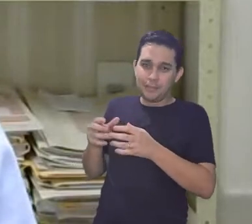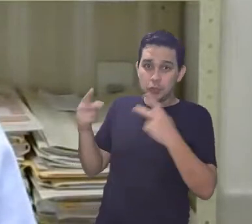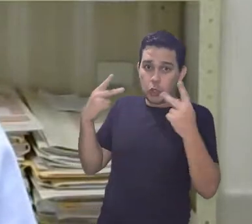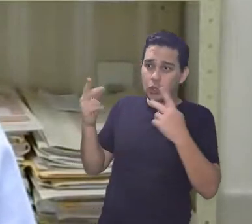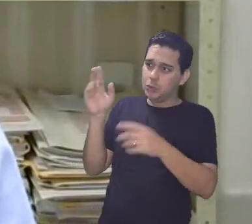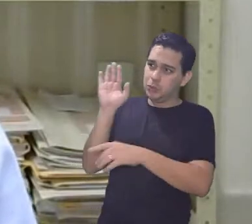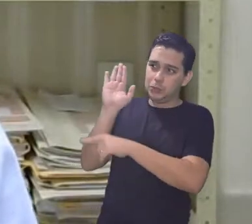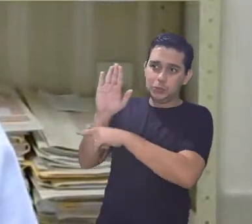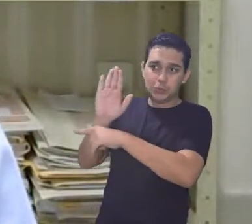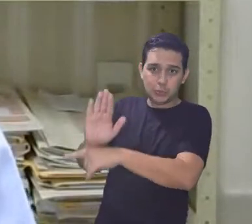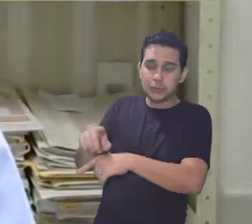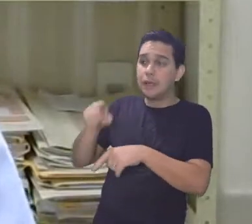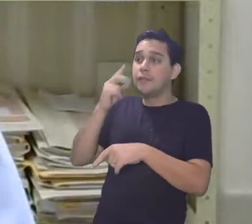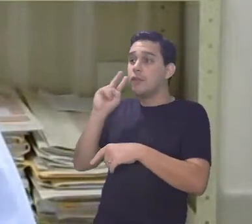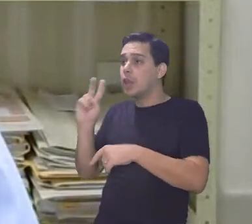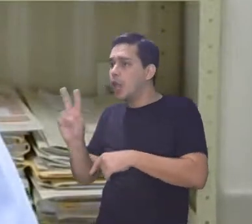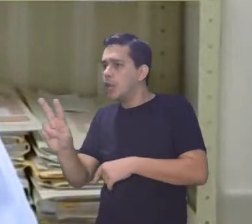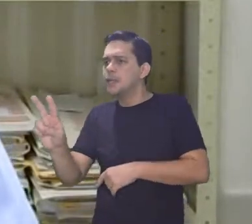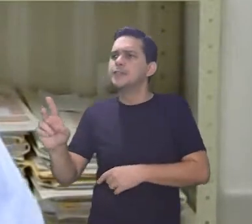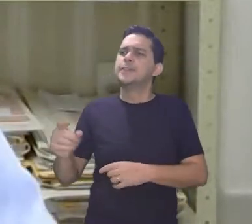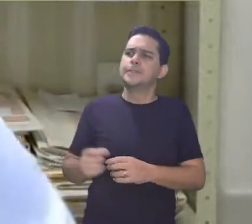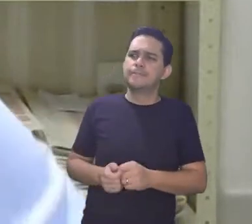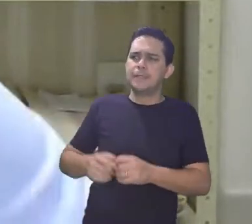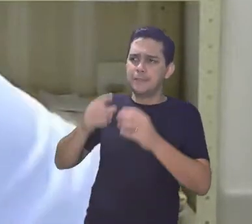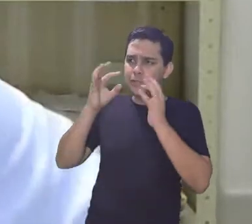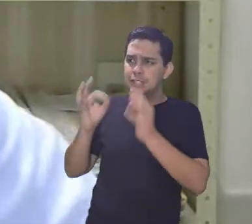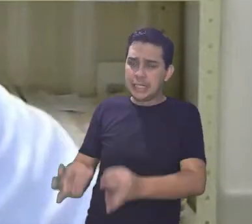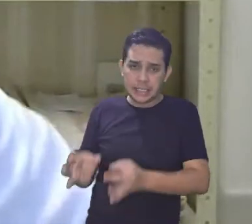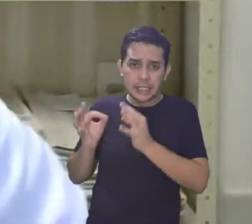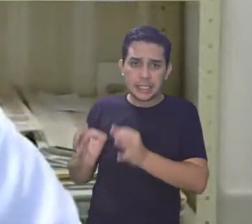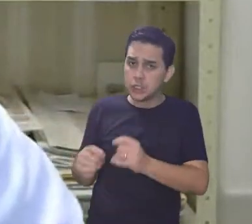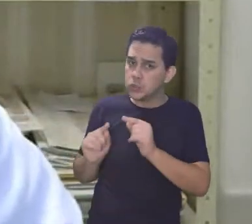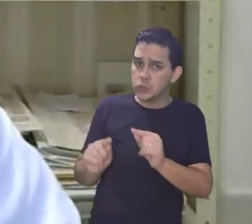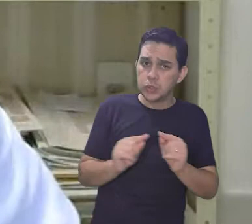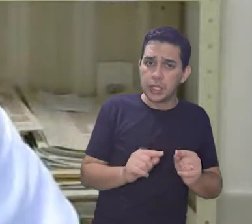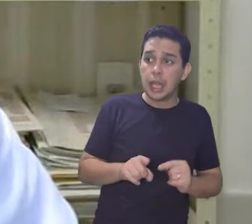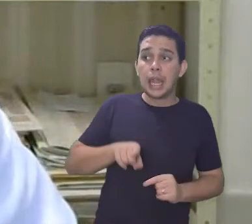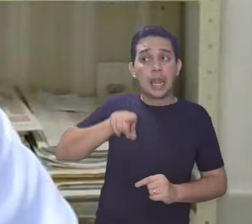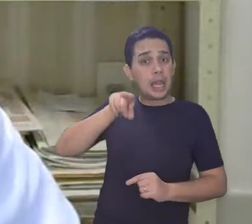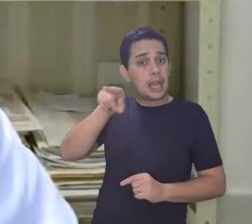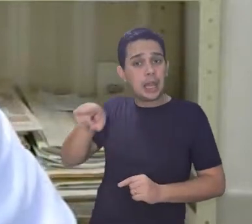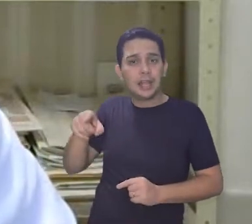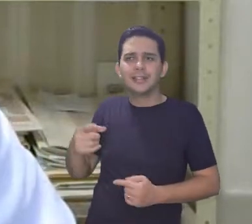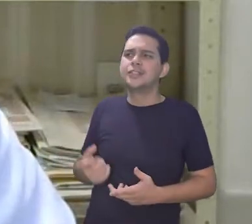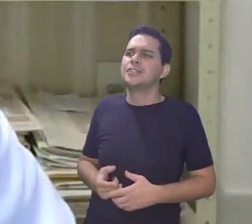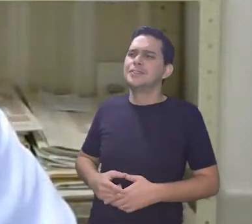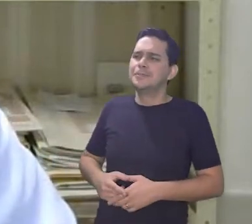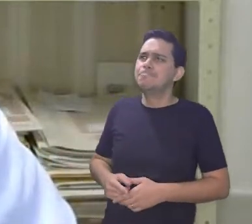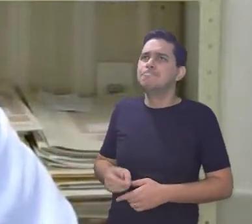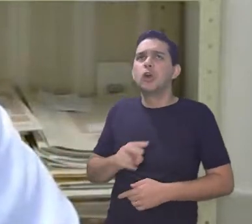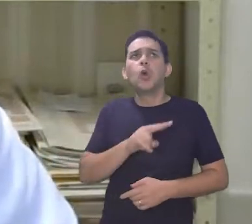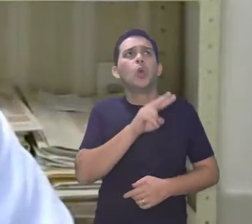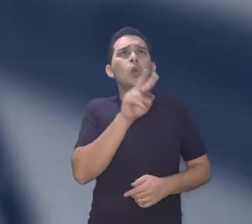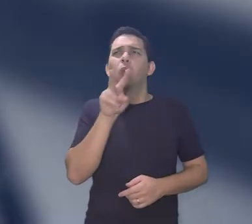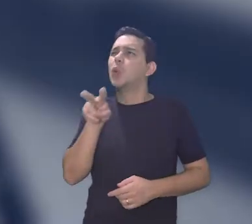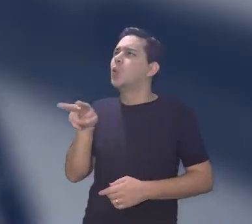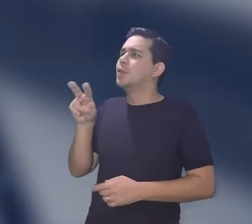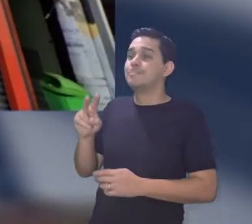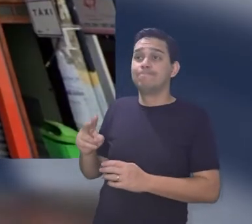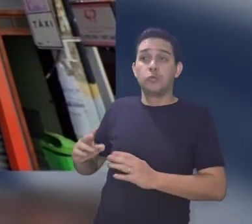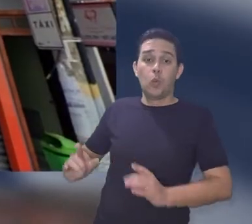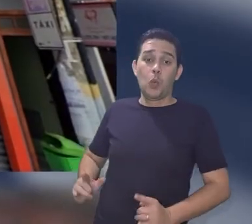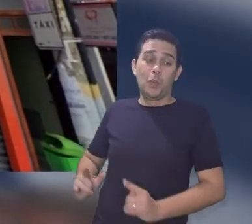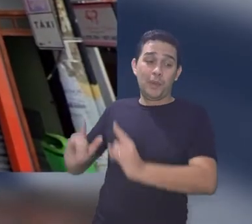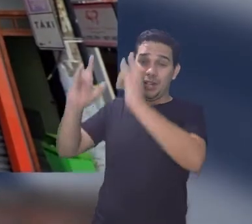sendo bem feito ou não. O caso concreto, né, esse polo, ele fica num prédio emprestado pela